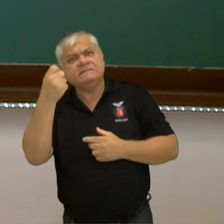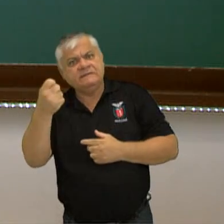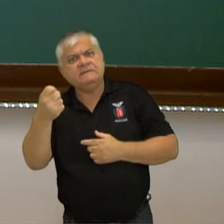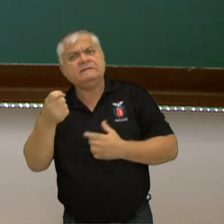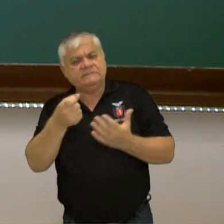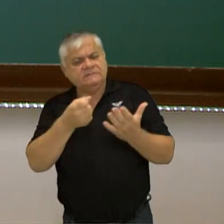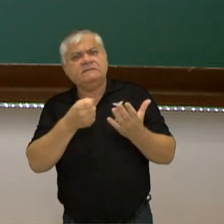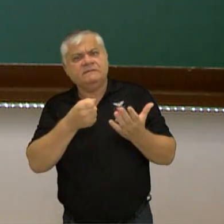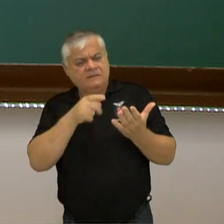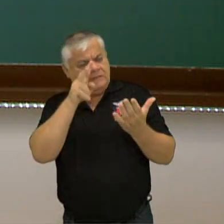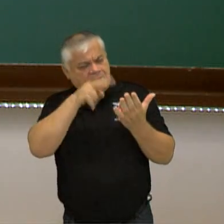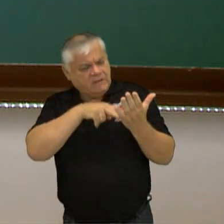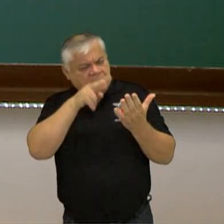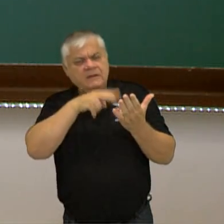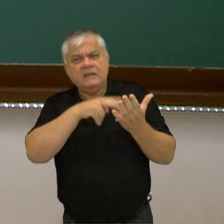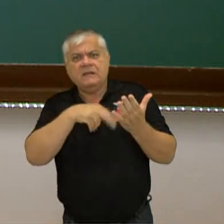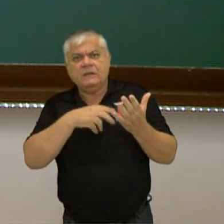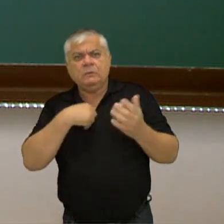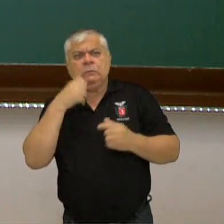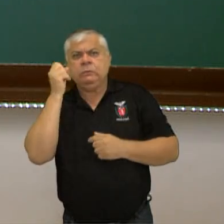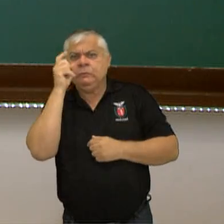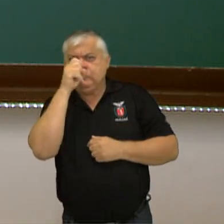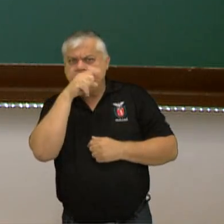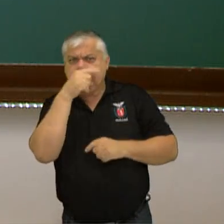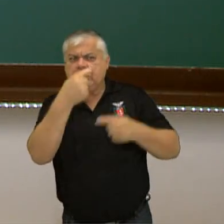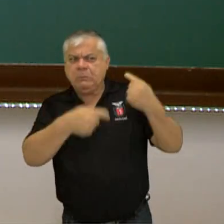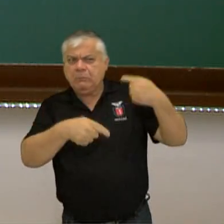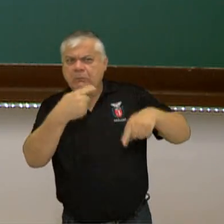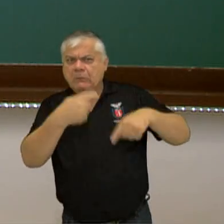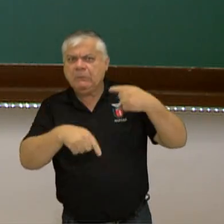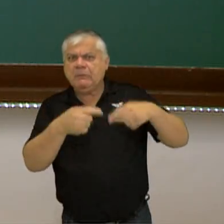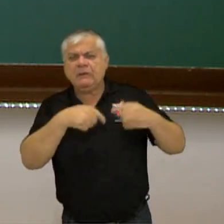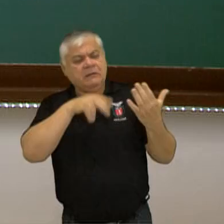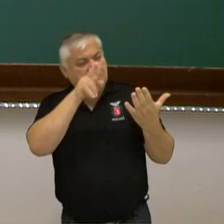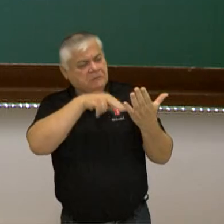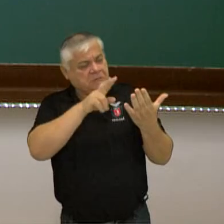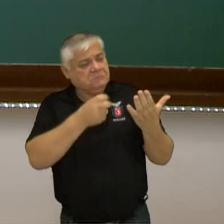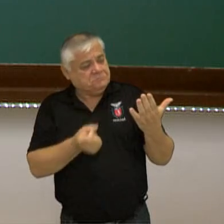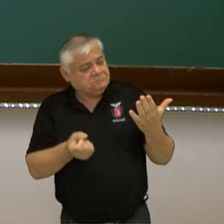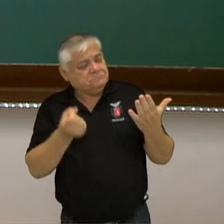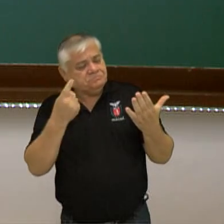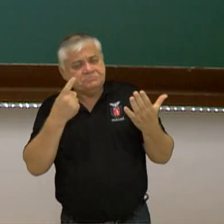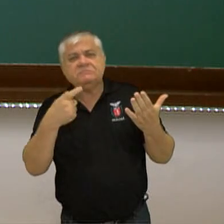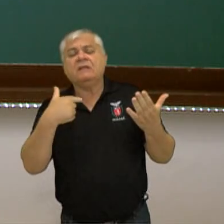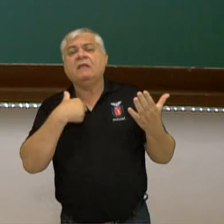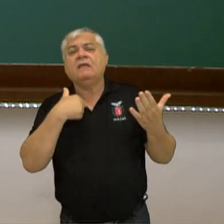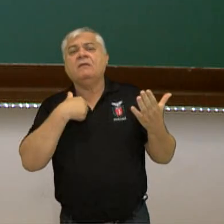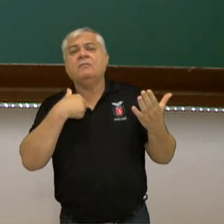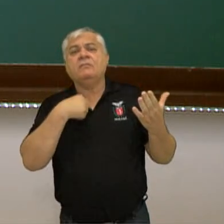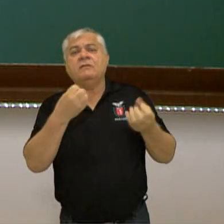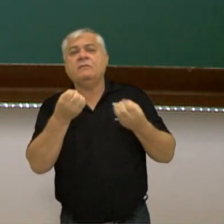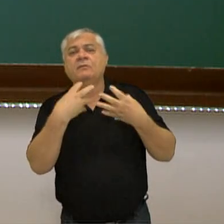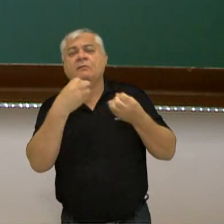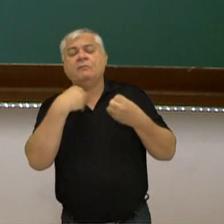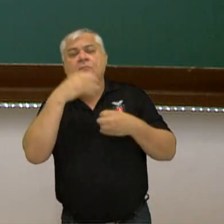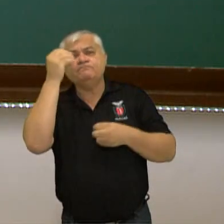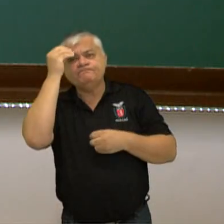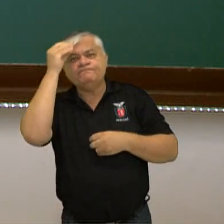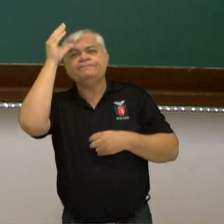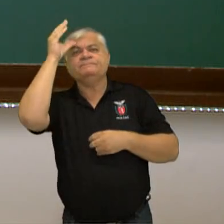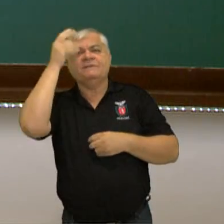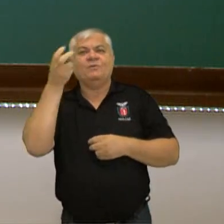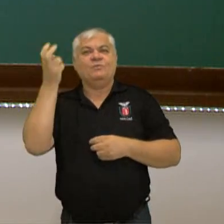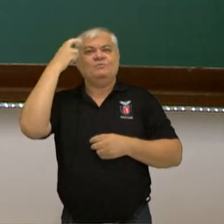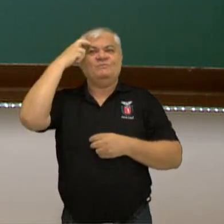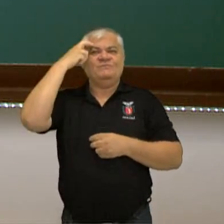interessantes, quais foram polêmicas, quais te deixaram com uma bagagem cultural maior. Do que